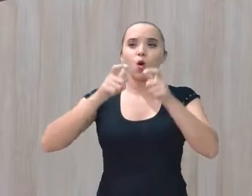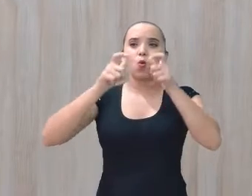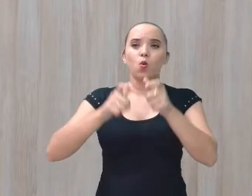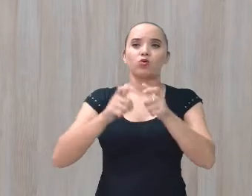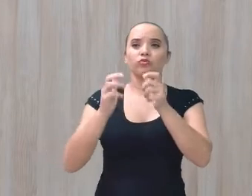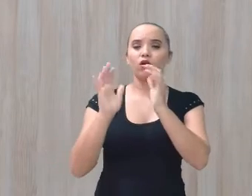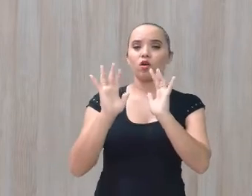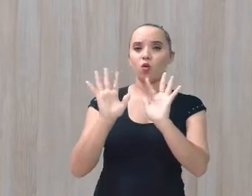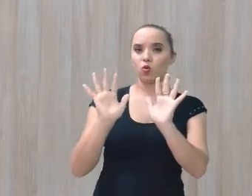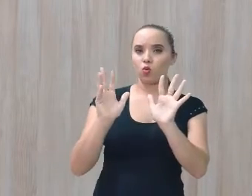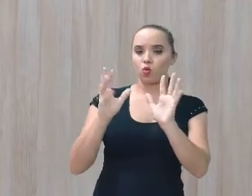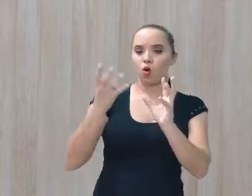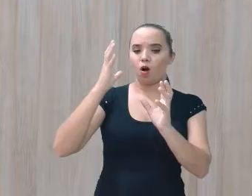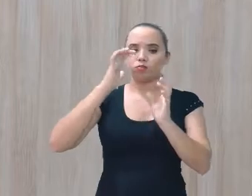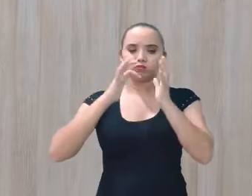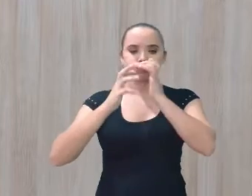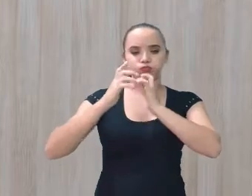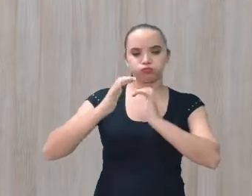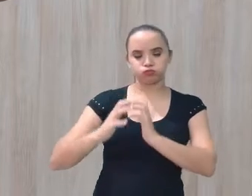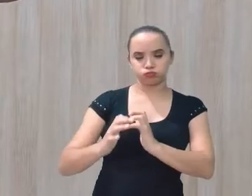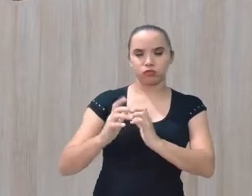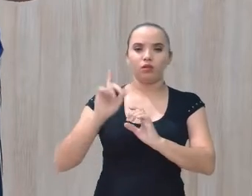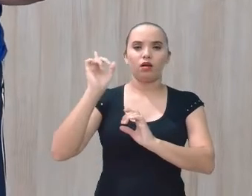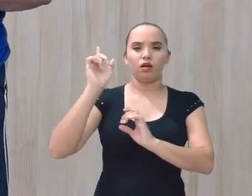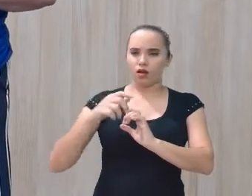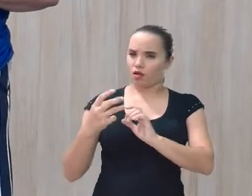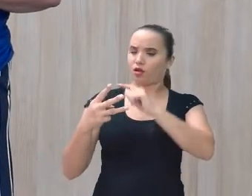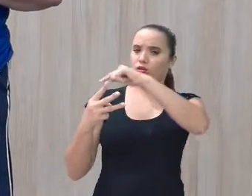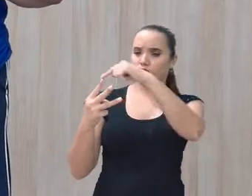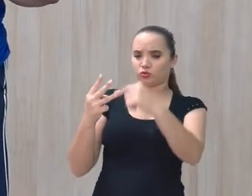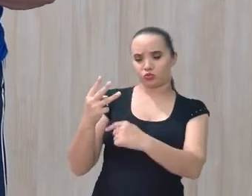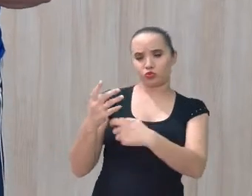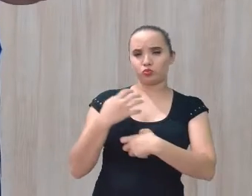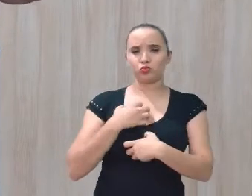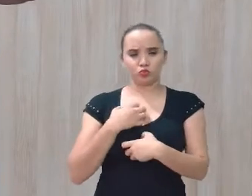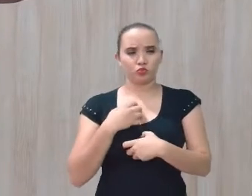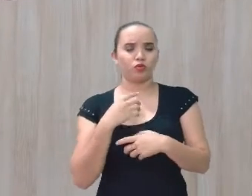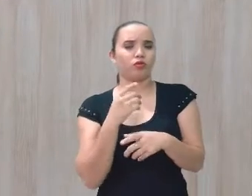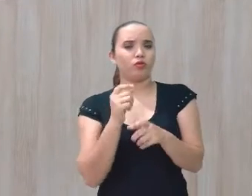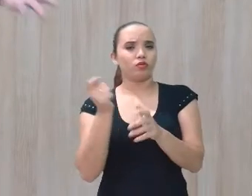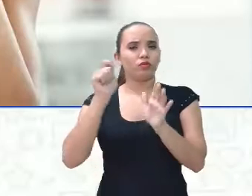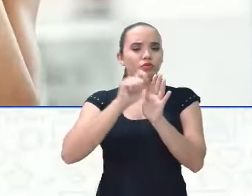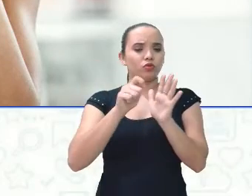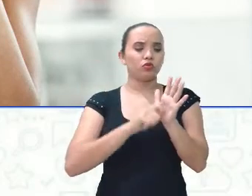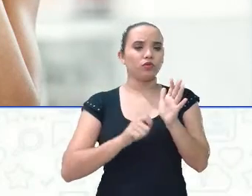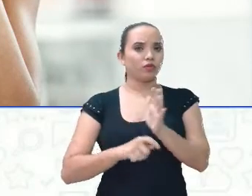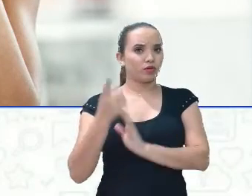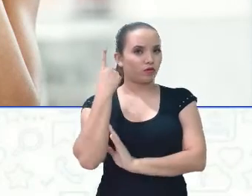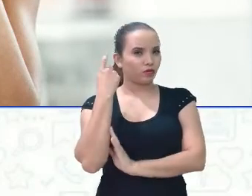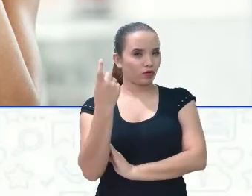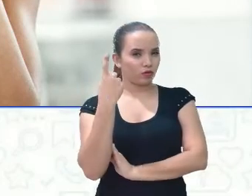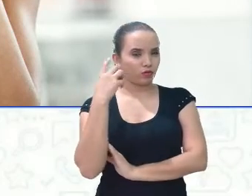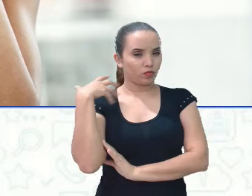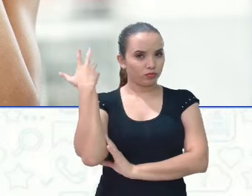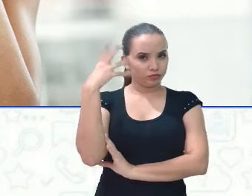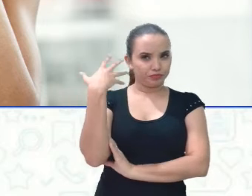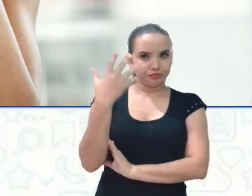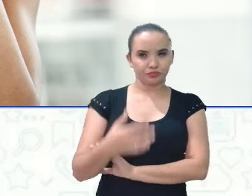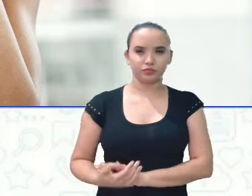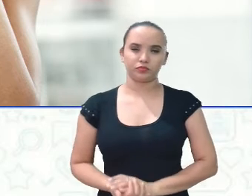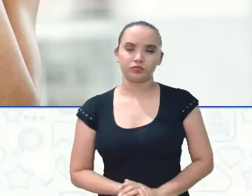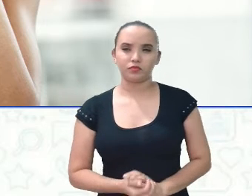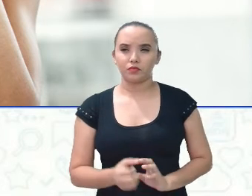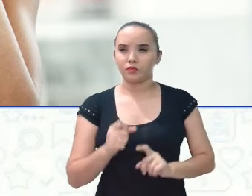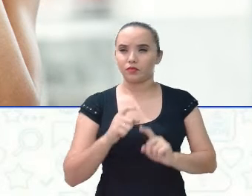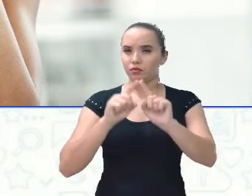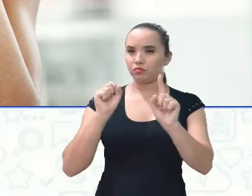tocar. Essa é a forma de escrever o som musical. Mas, e se não for música? Se